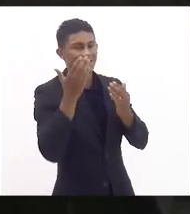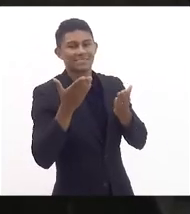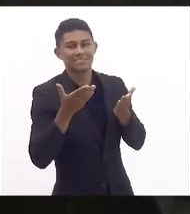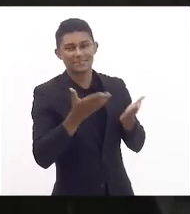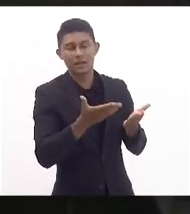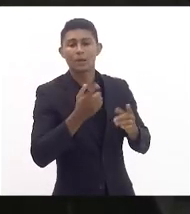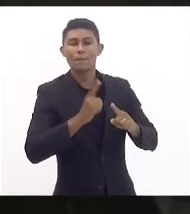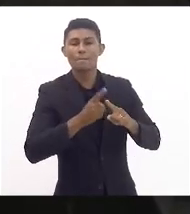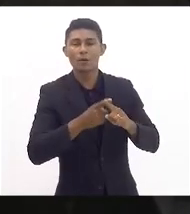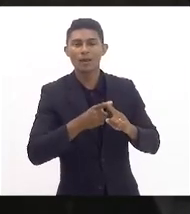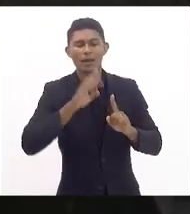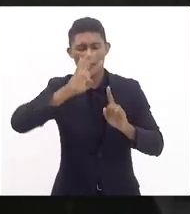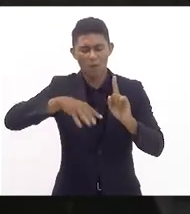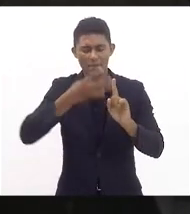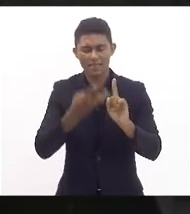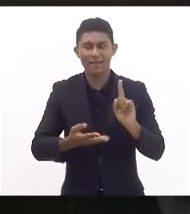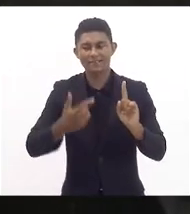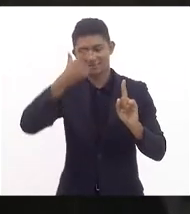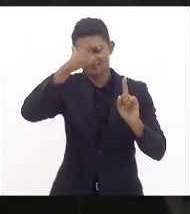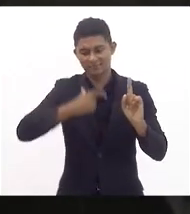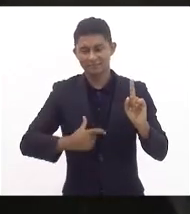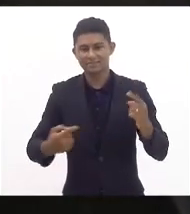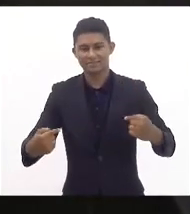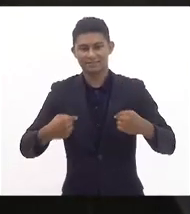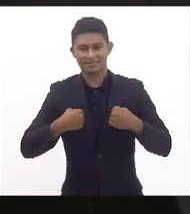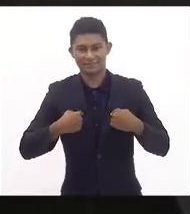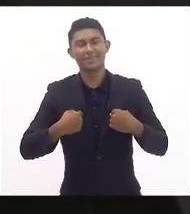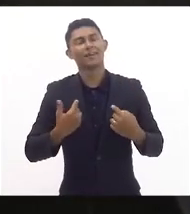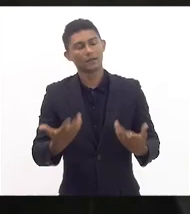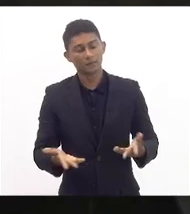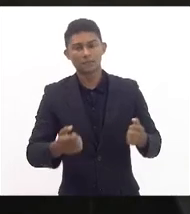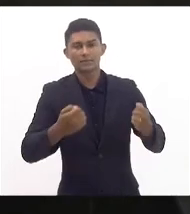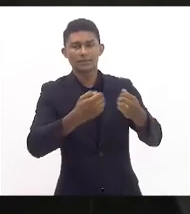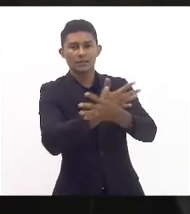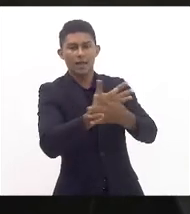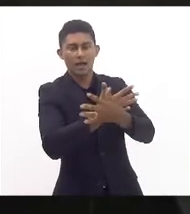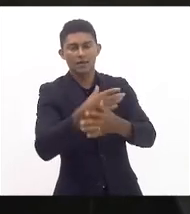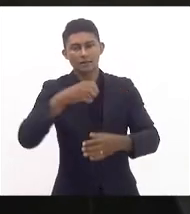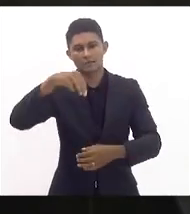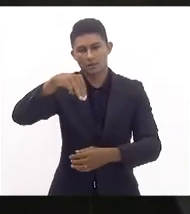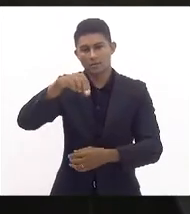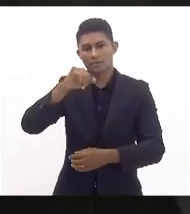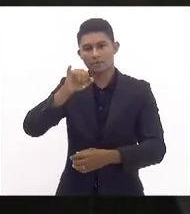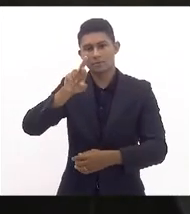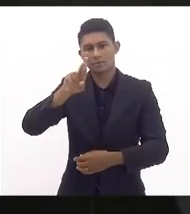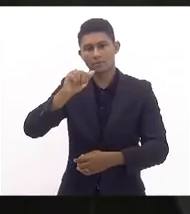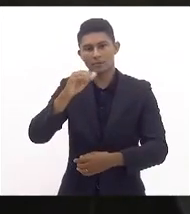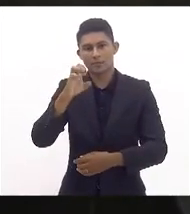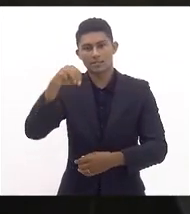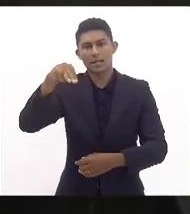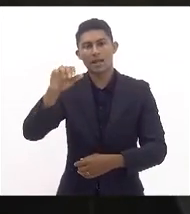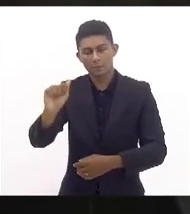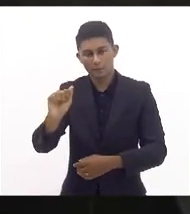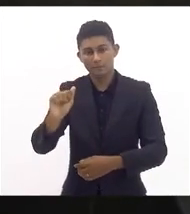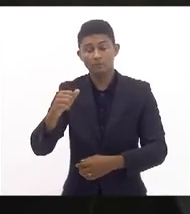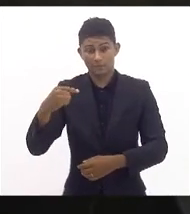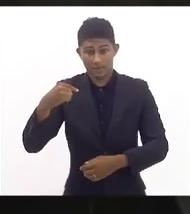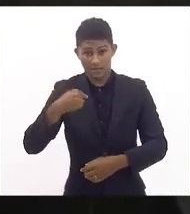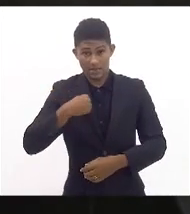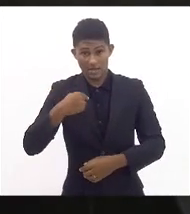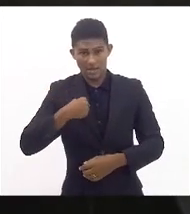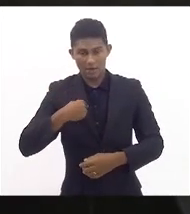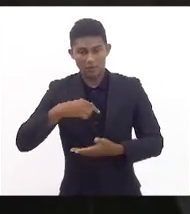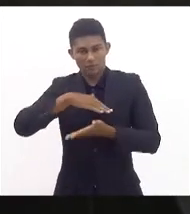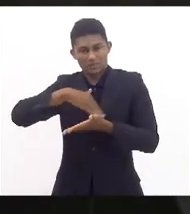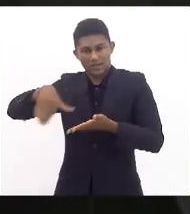essa homenagem. Cidade de Miracema, onde eu possuo uma extensão do meu